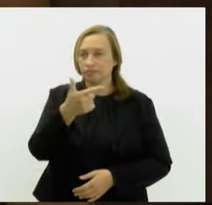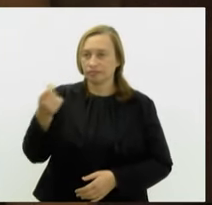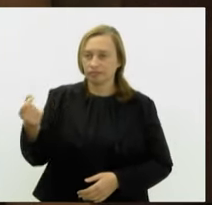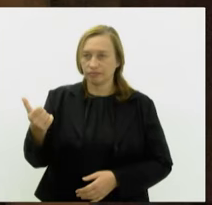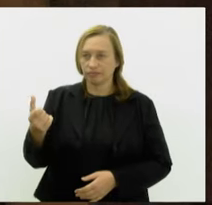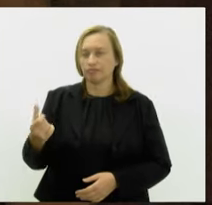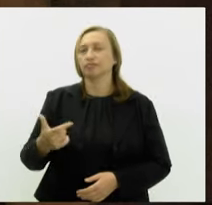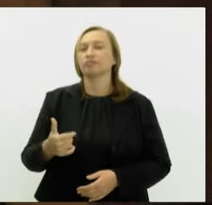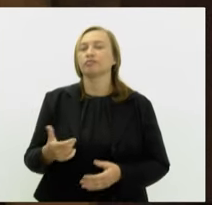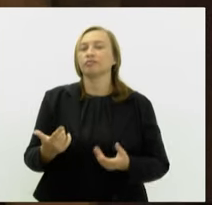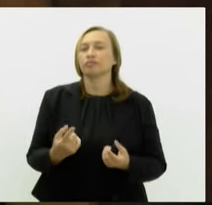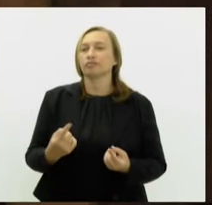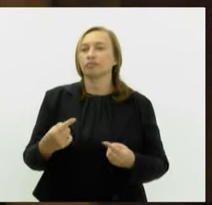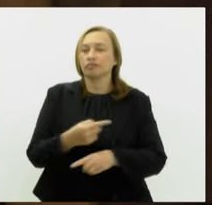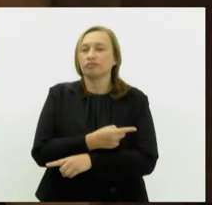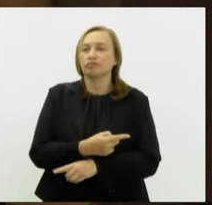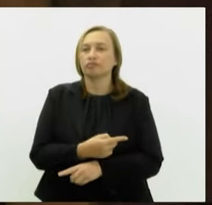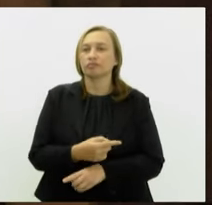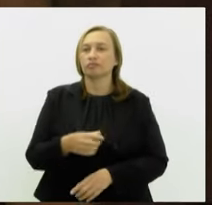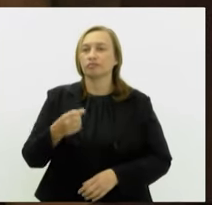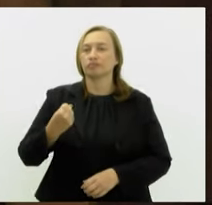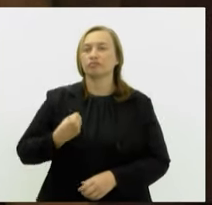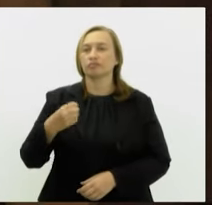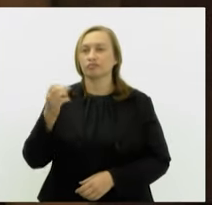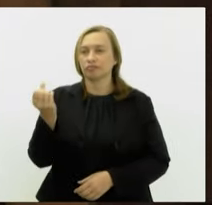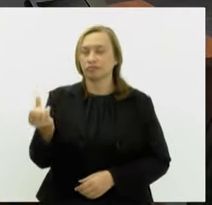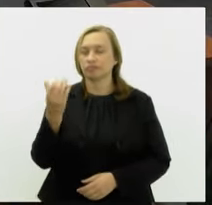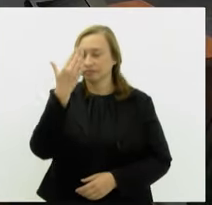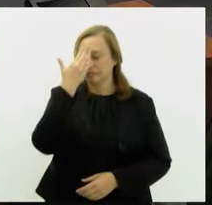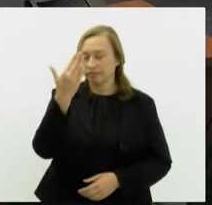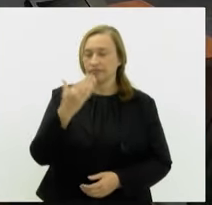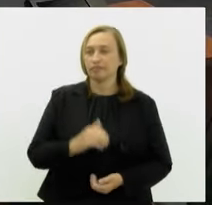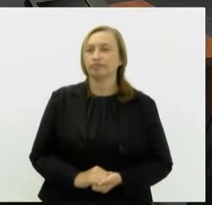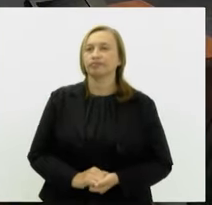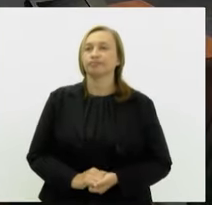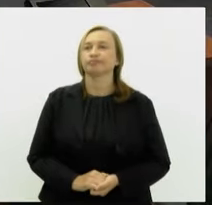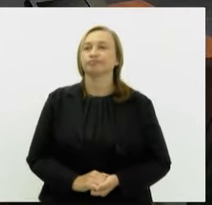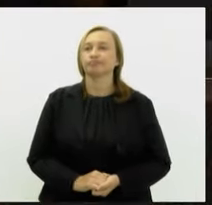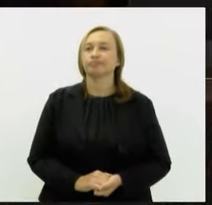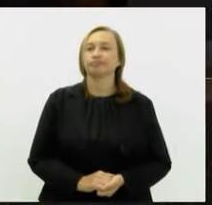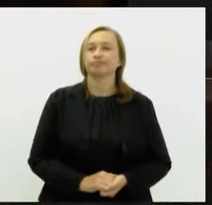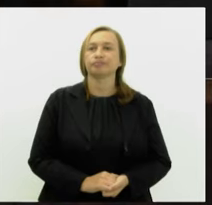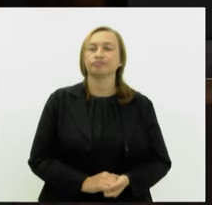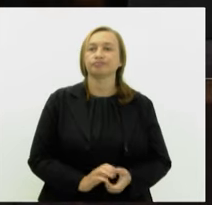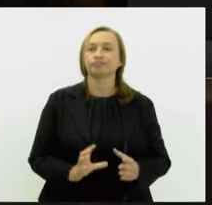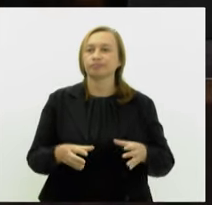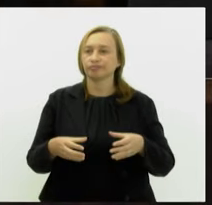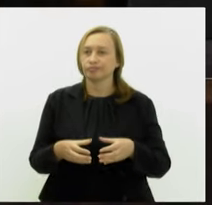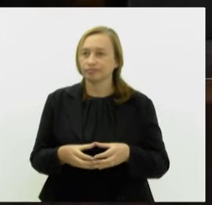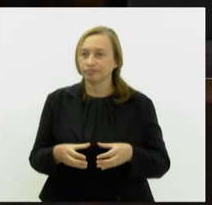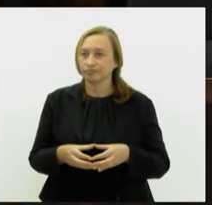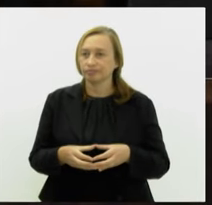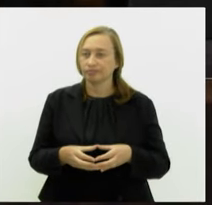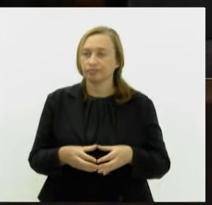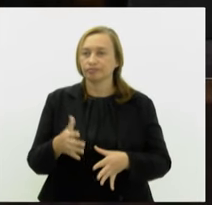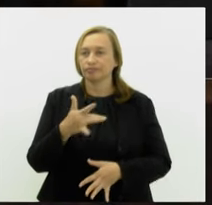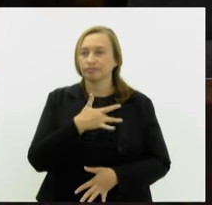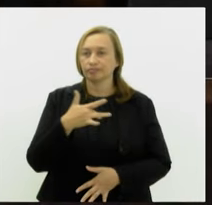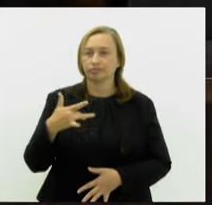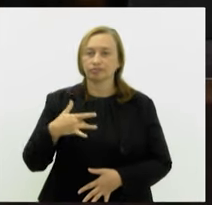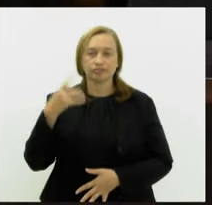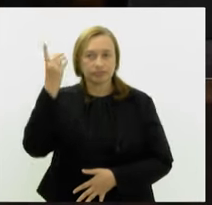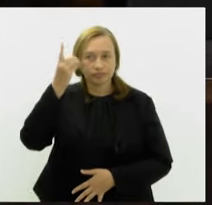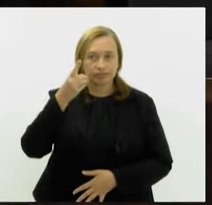e contrário à emenda número 6. Obrigado. Pela Comissão de Saúde,